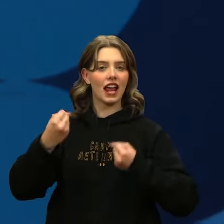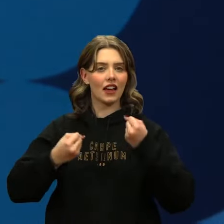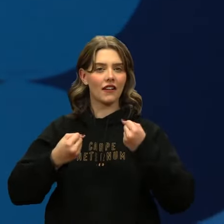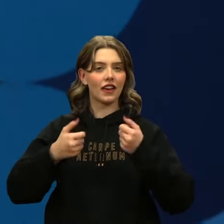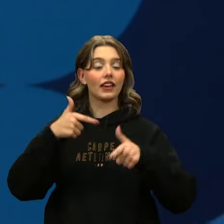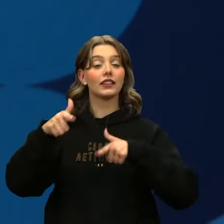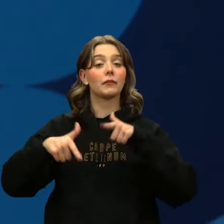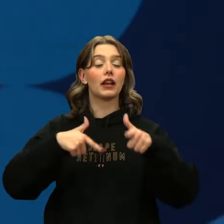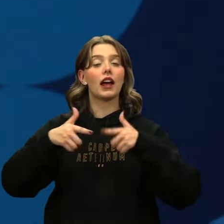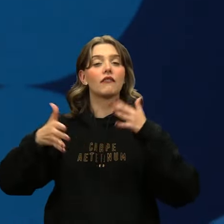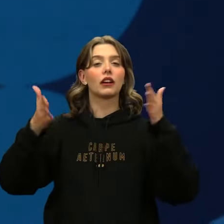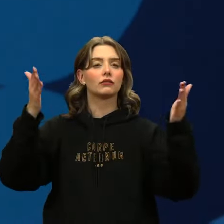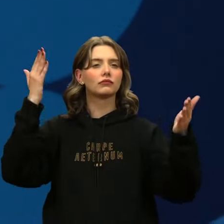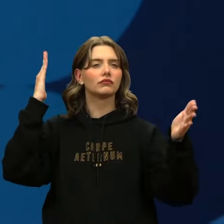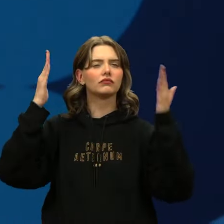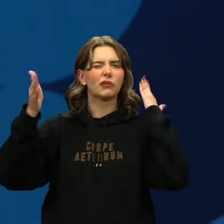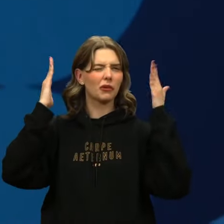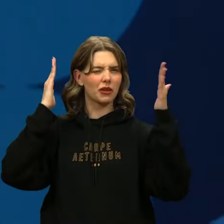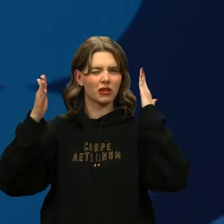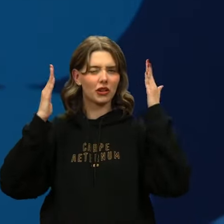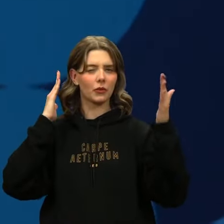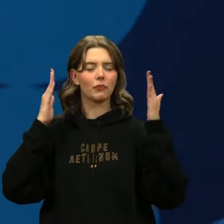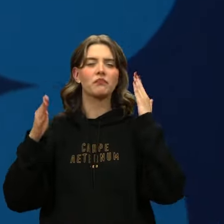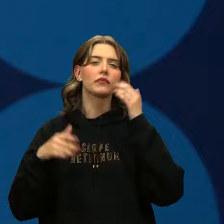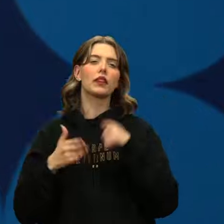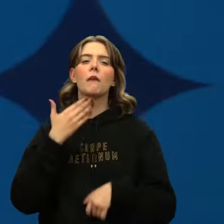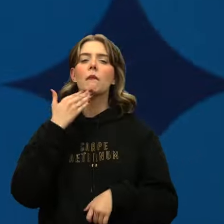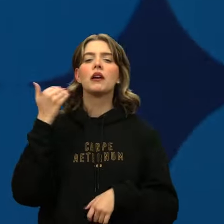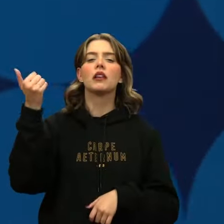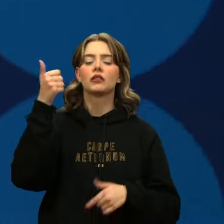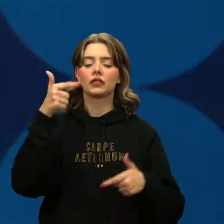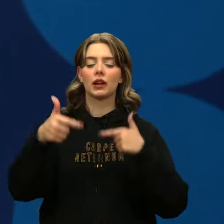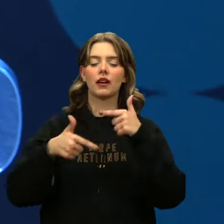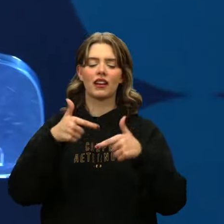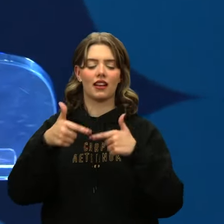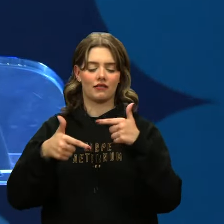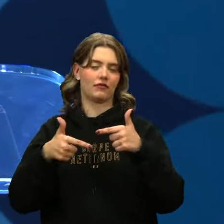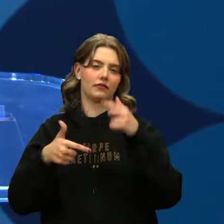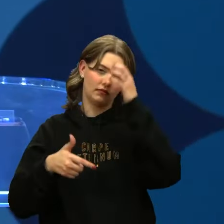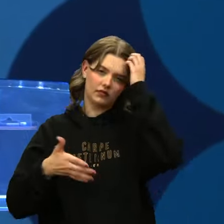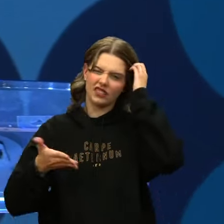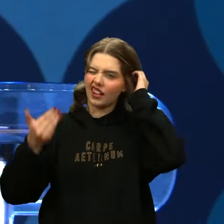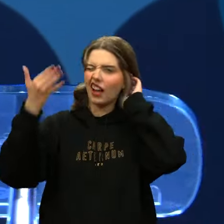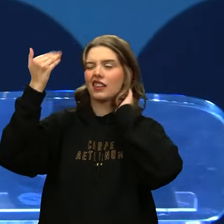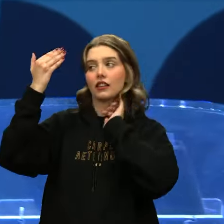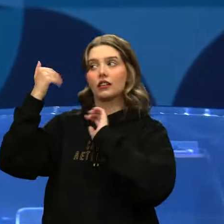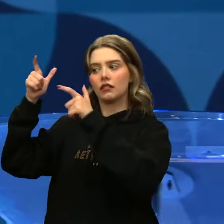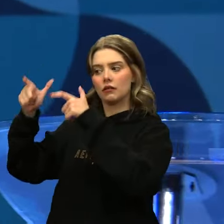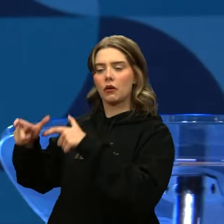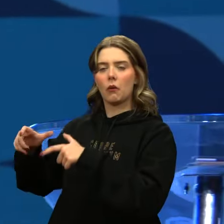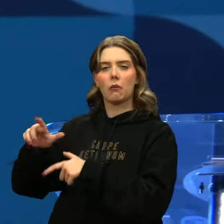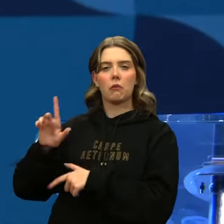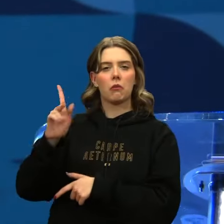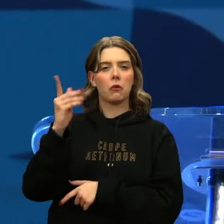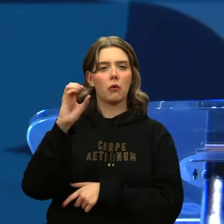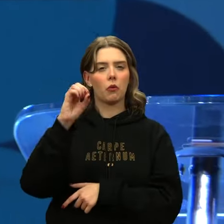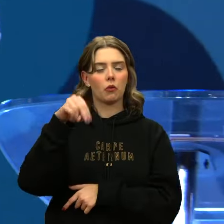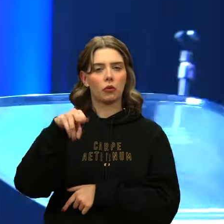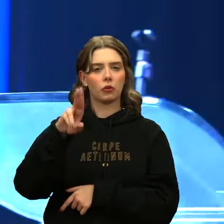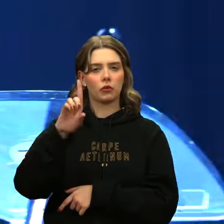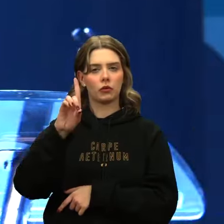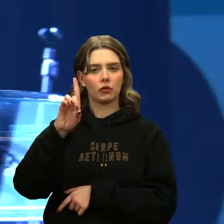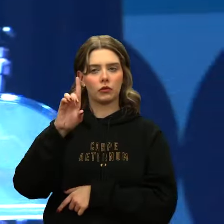Não tinha muitos recursos, mas já estava muito melhor do que quando ele morava em Honduras. E ele podia estar lá vivendo o sonho americano,